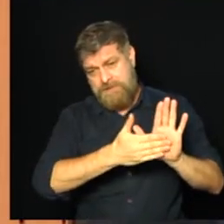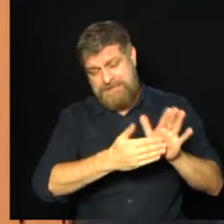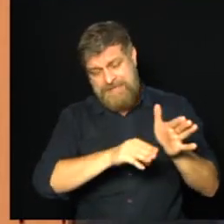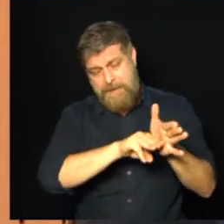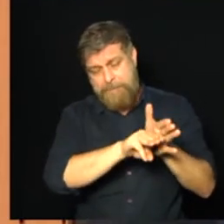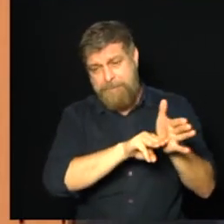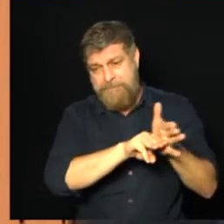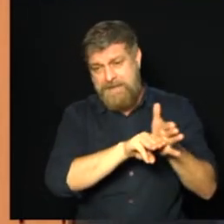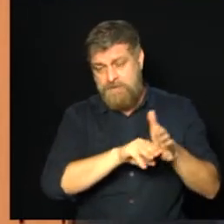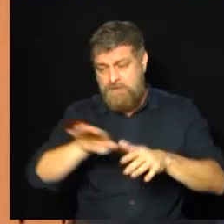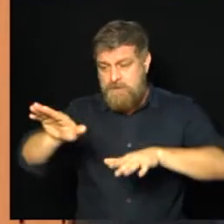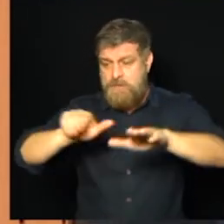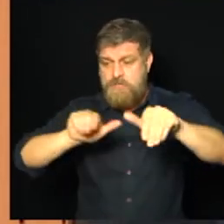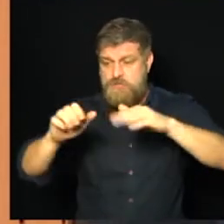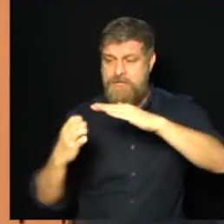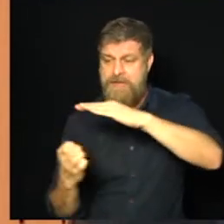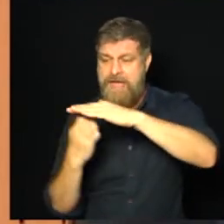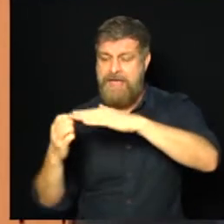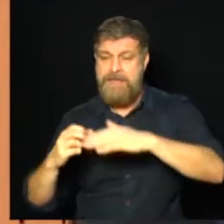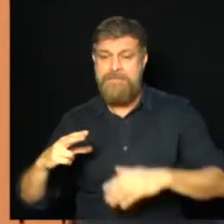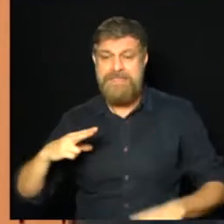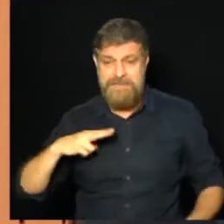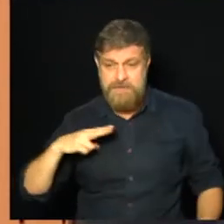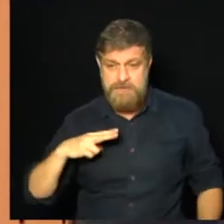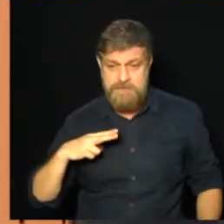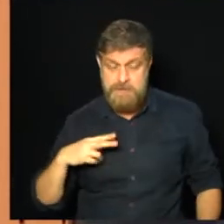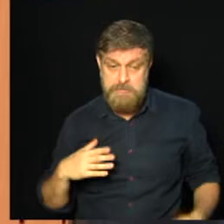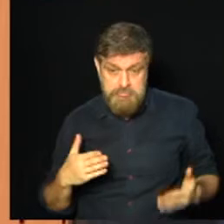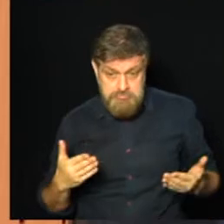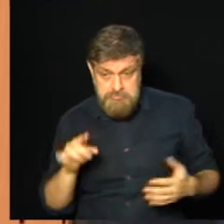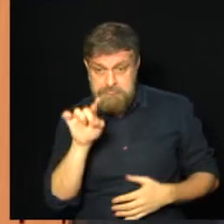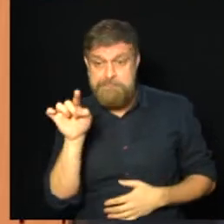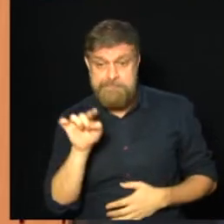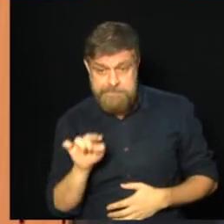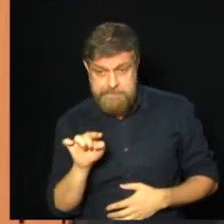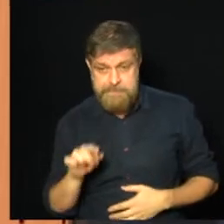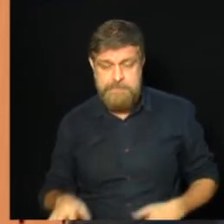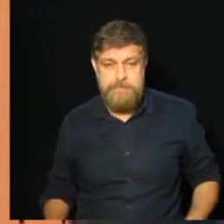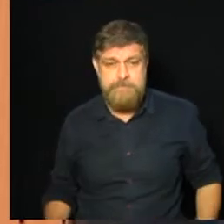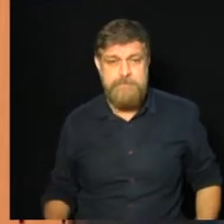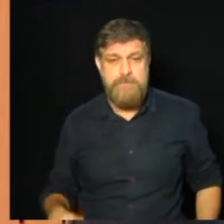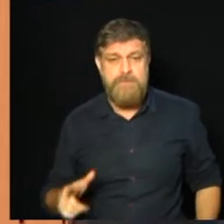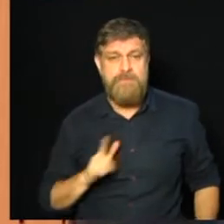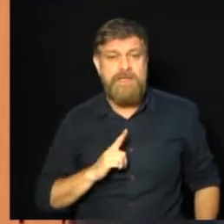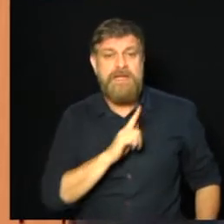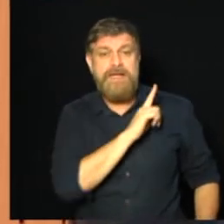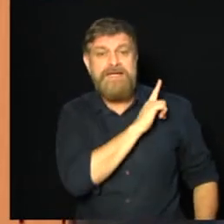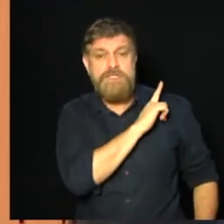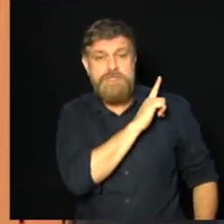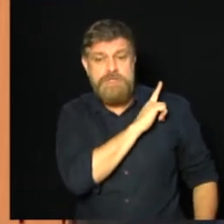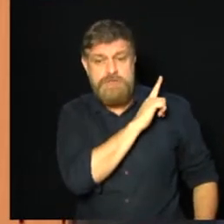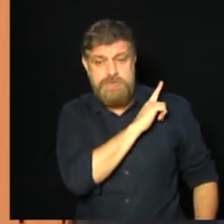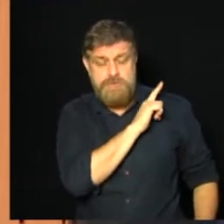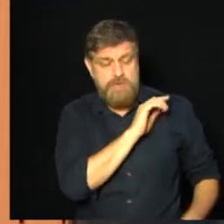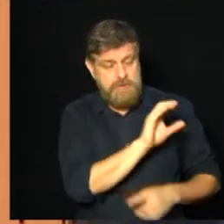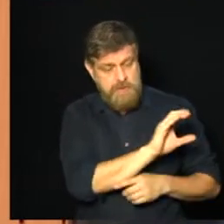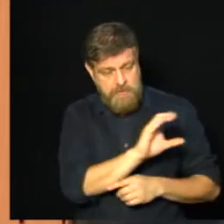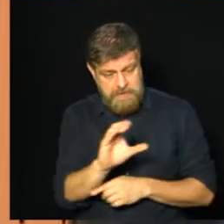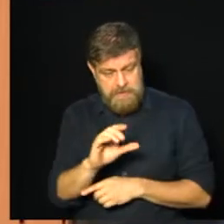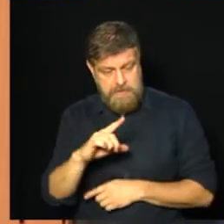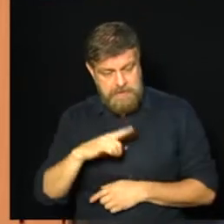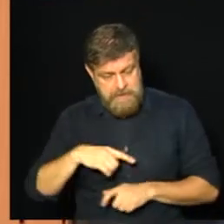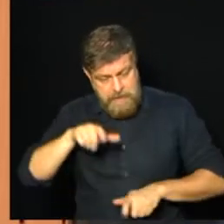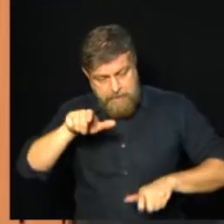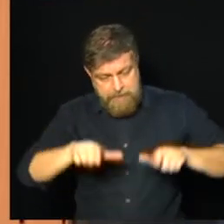esse chamamento público? Um outro questionamento meu, nós temos gestores suficientes, coordenadores, pessoas que